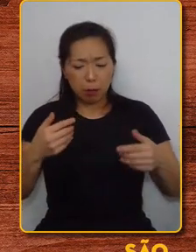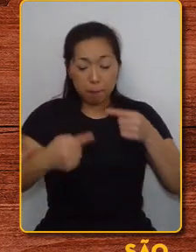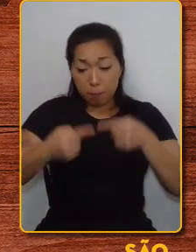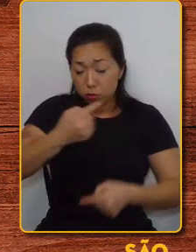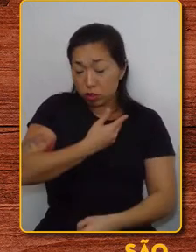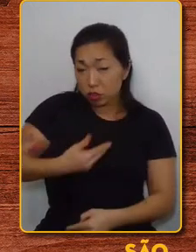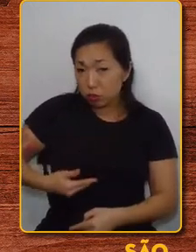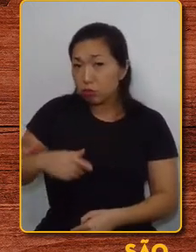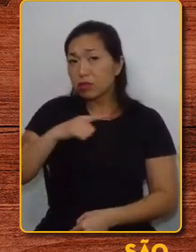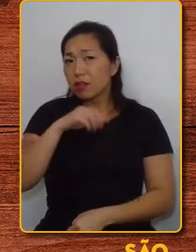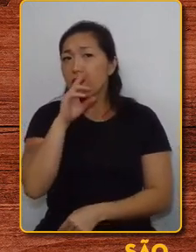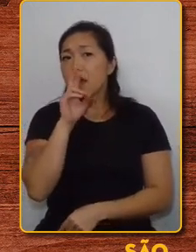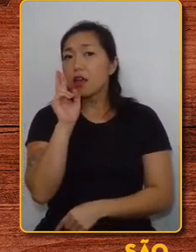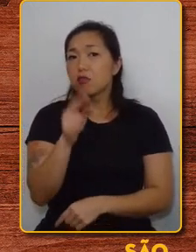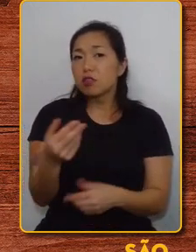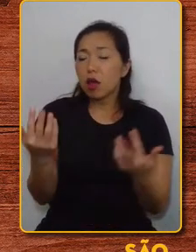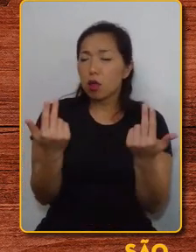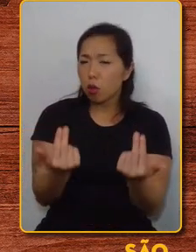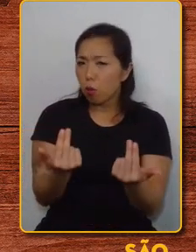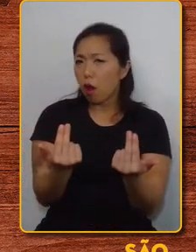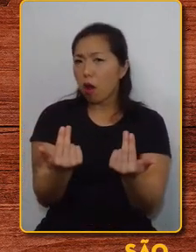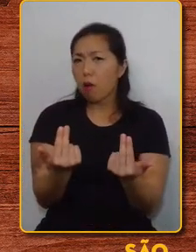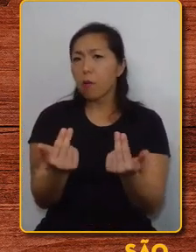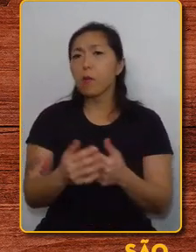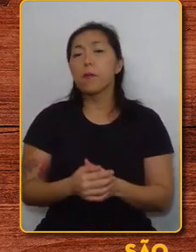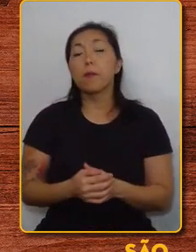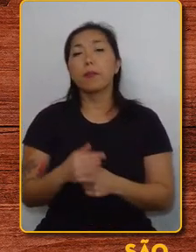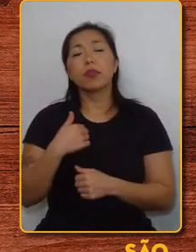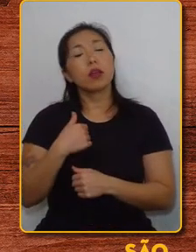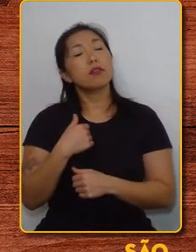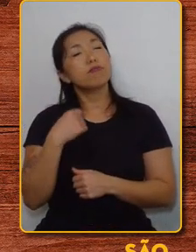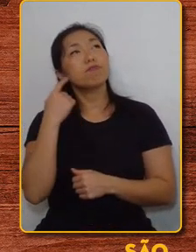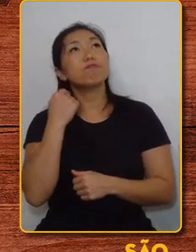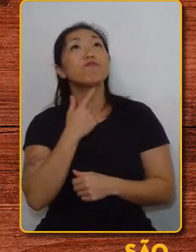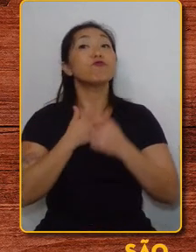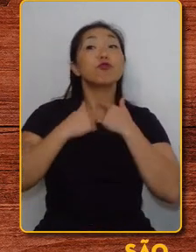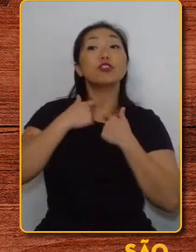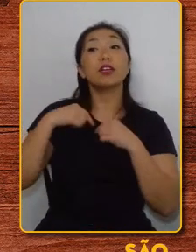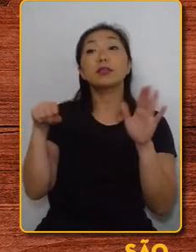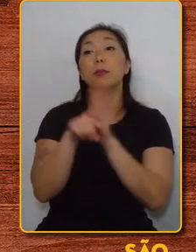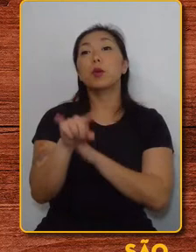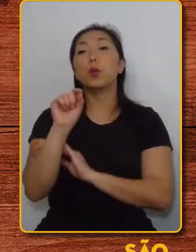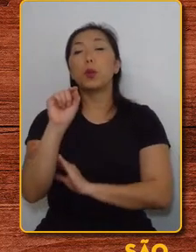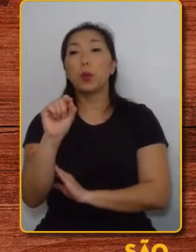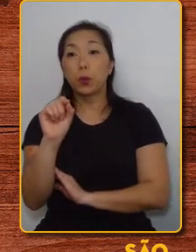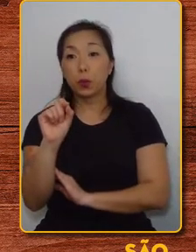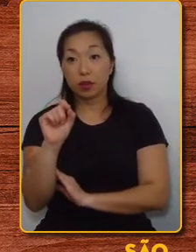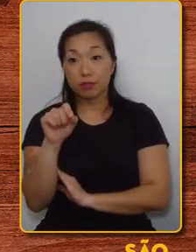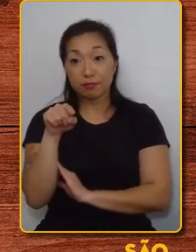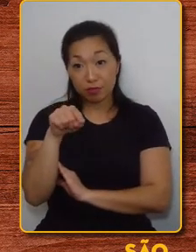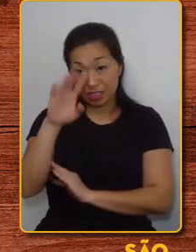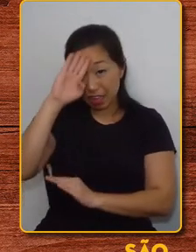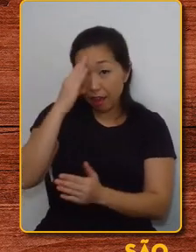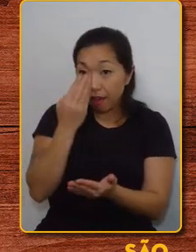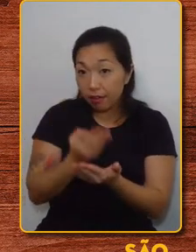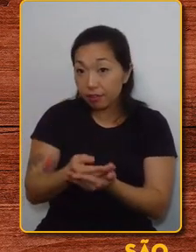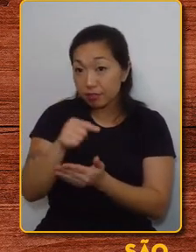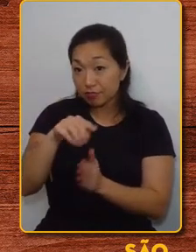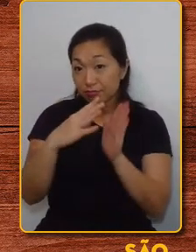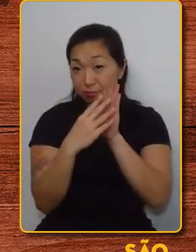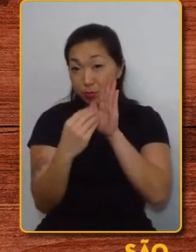só o que o João colocou também, eu fiquei com vontade de perguntar para você. Se você acredita nesse modelo